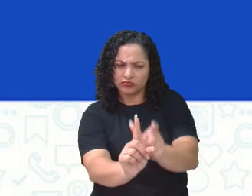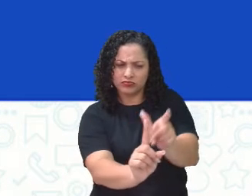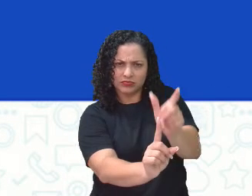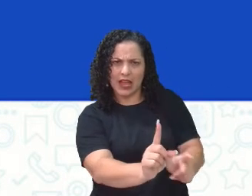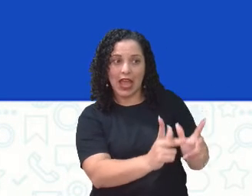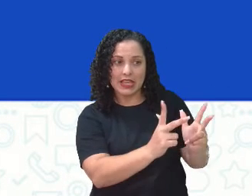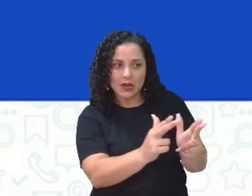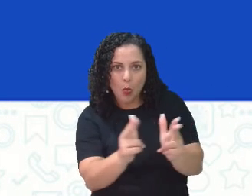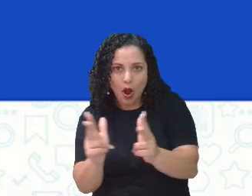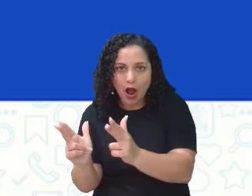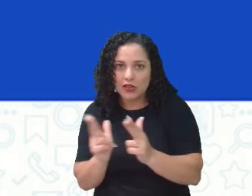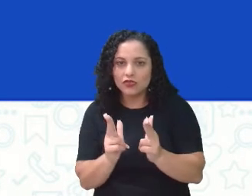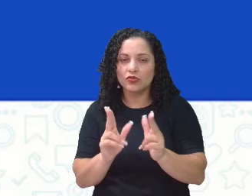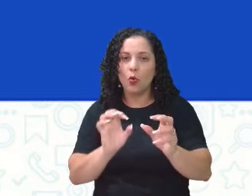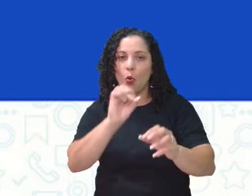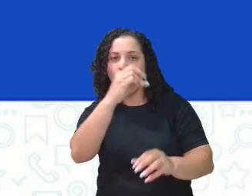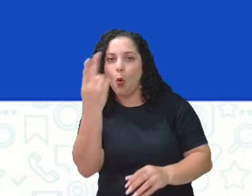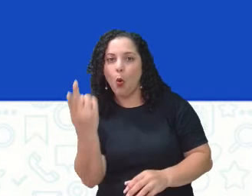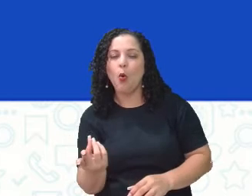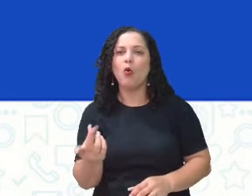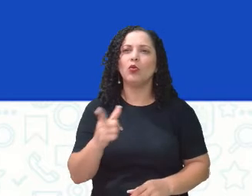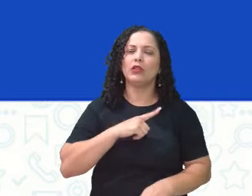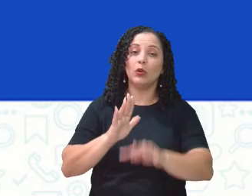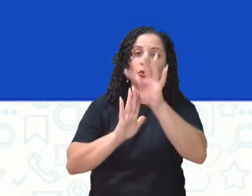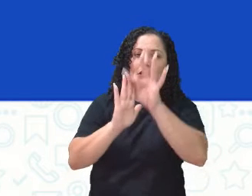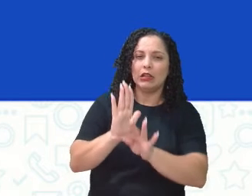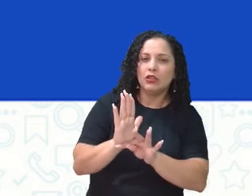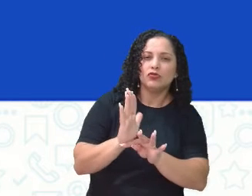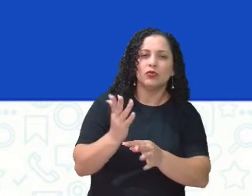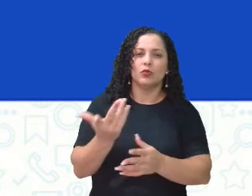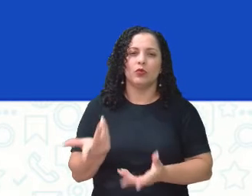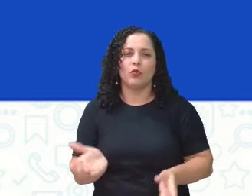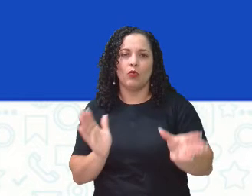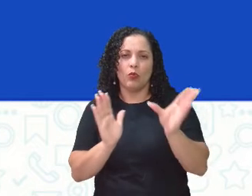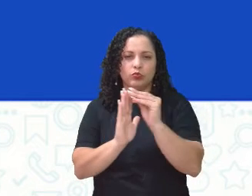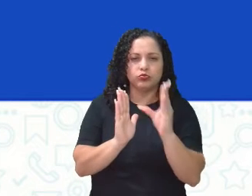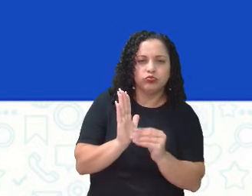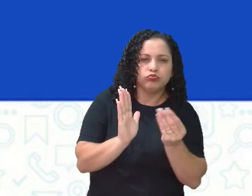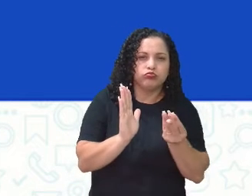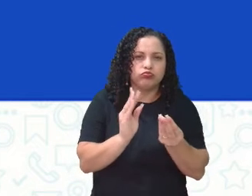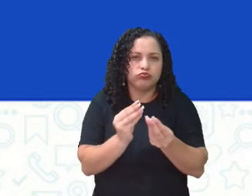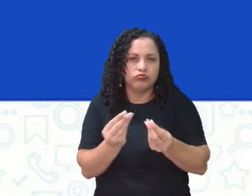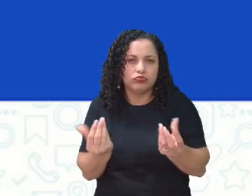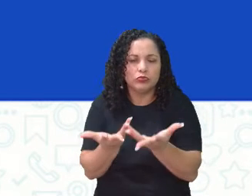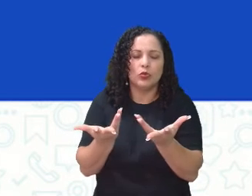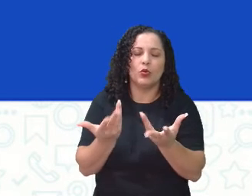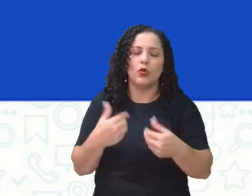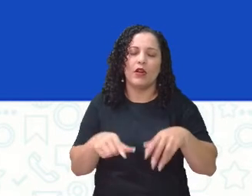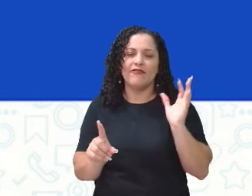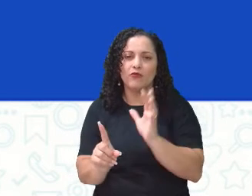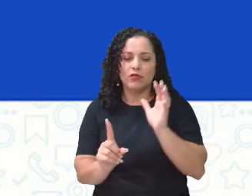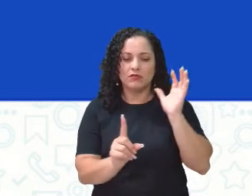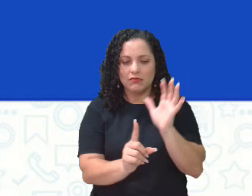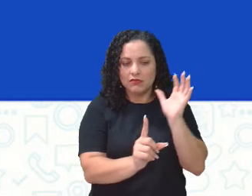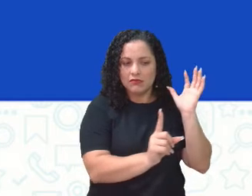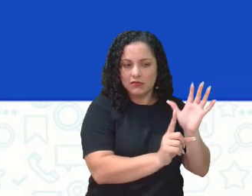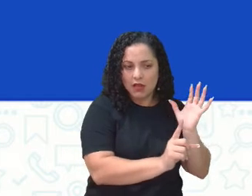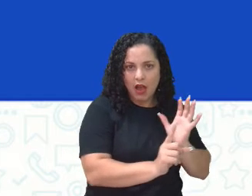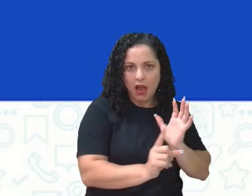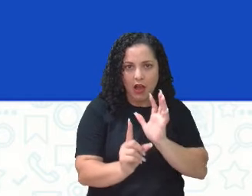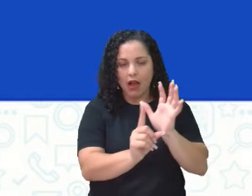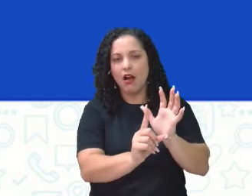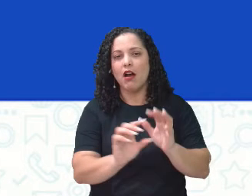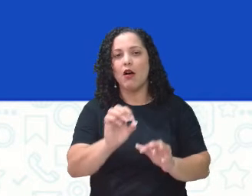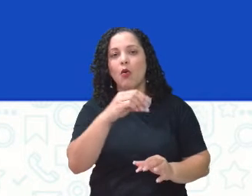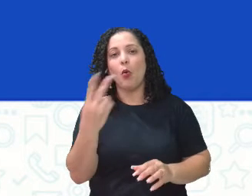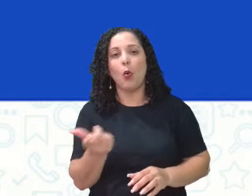Ou será que elas são influenciadas pelo contexto da narrativa, pelos objetos que há na narrativa também, ou